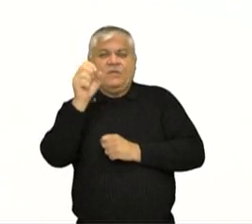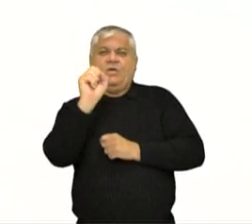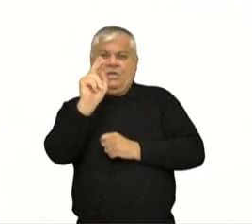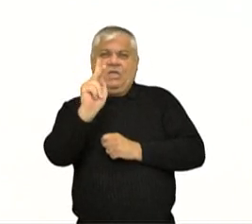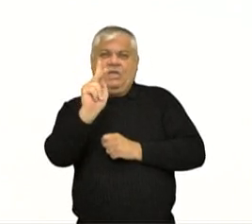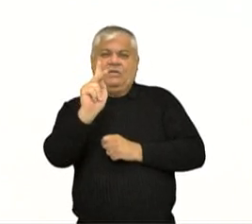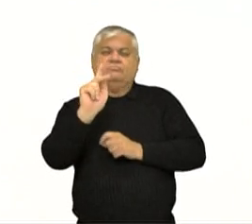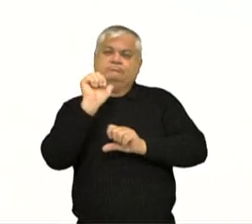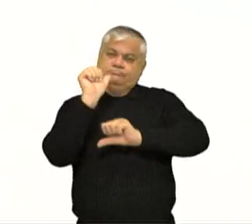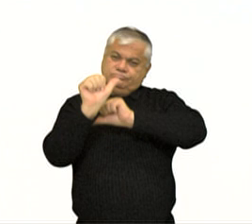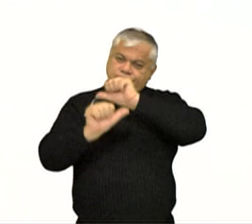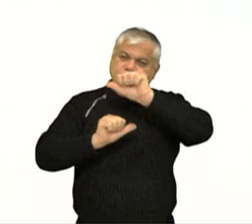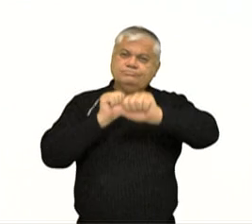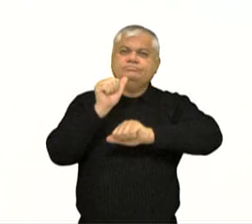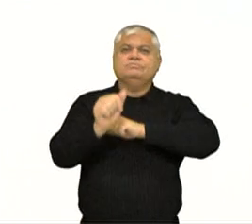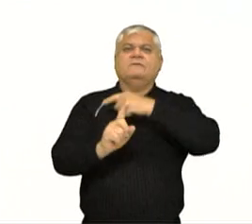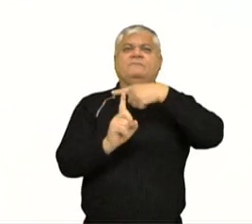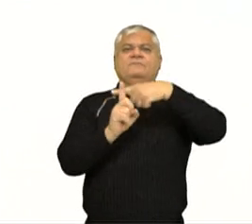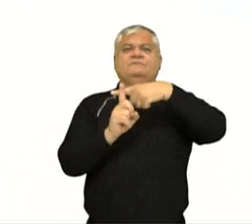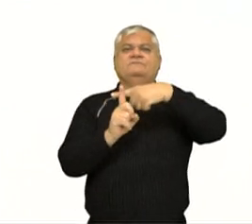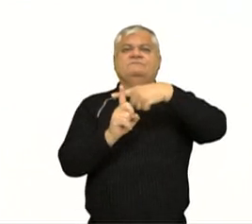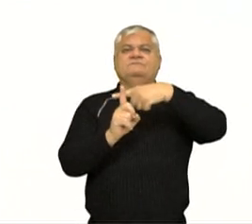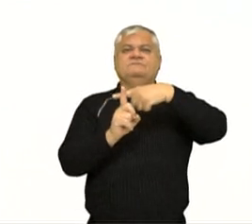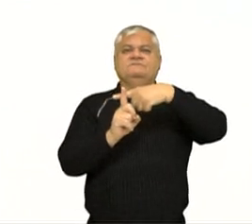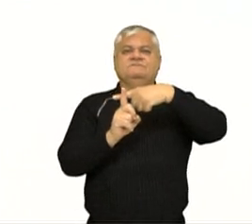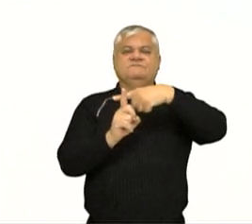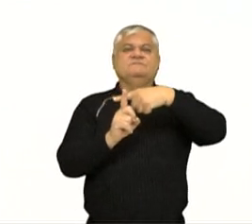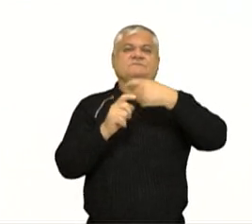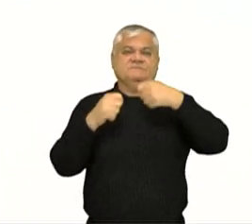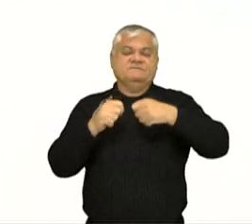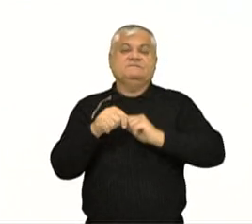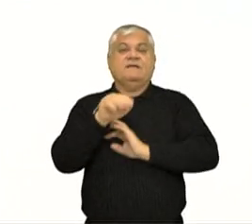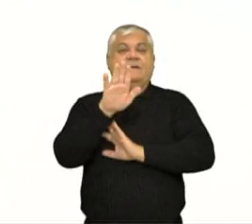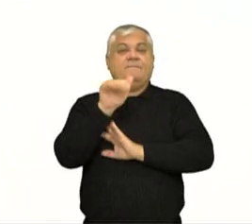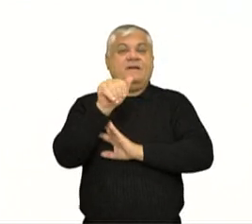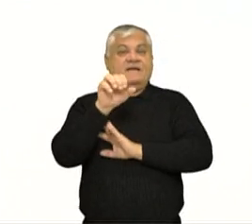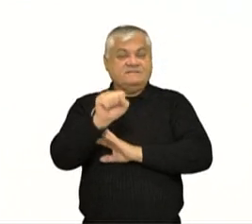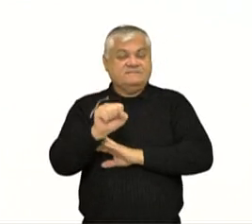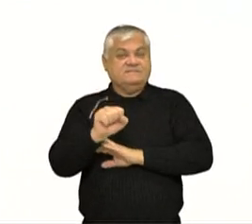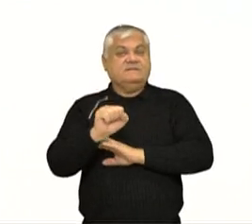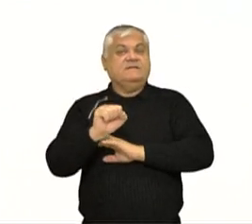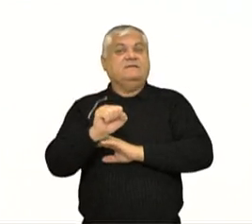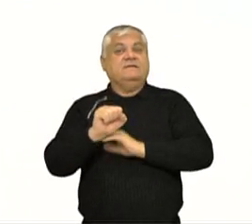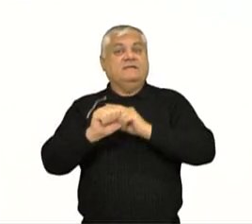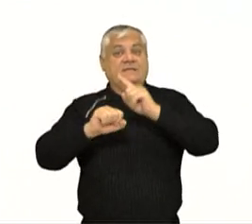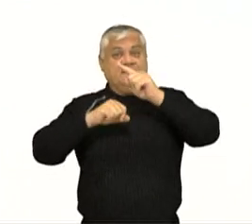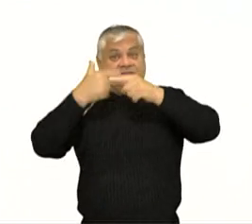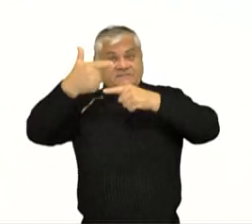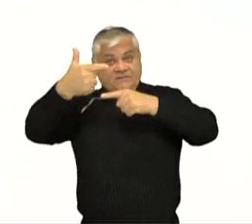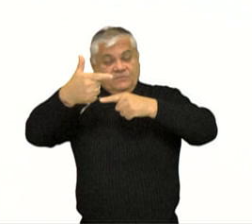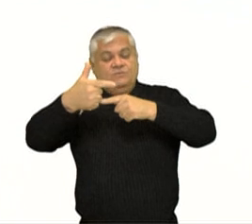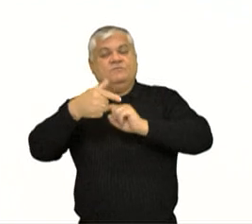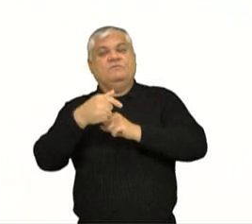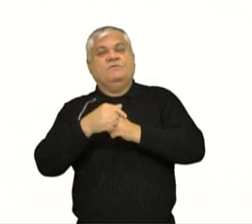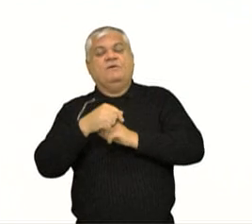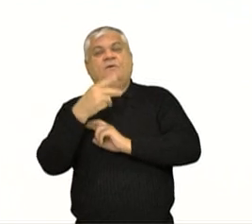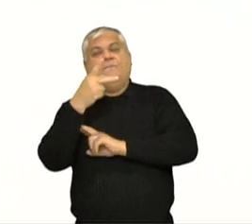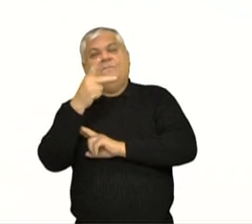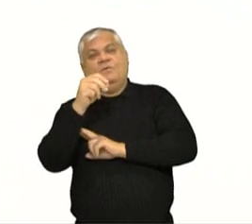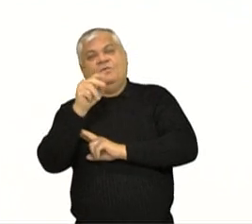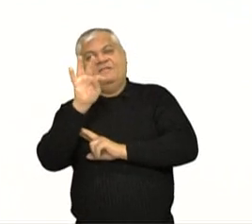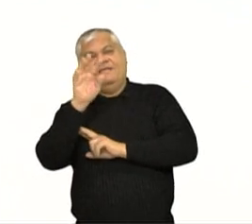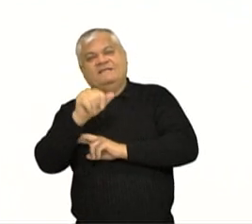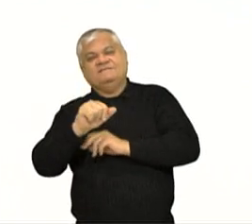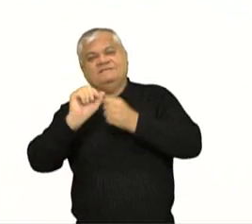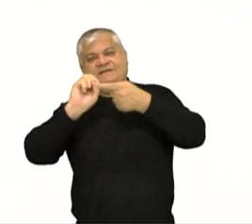que encontrar o inverso da base para depois resolver a potência. Se nós não encontrarmos o